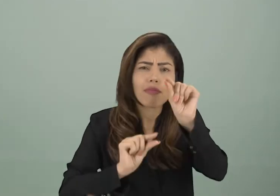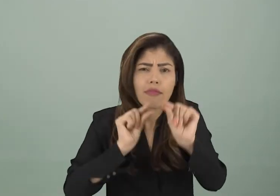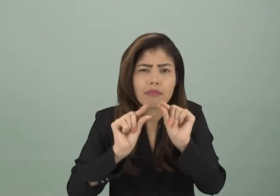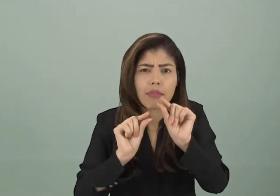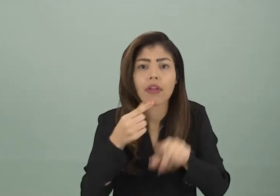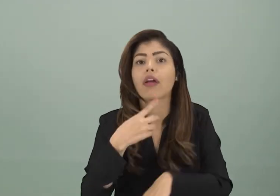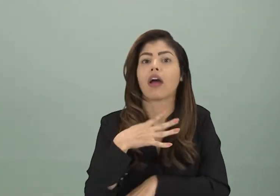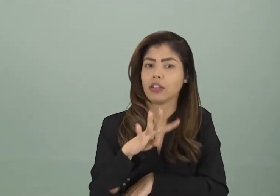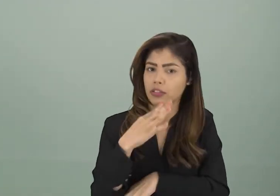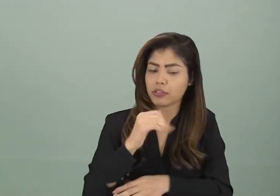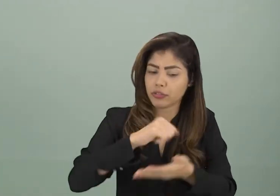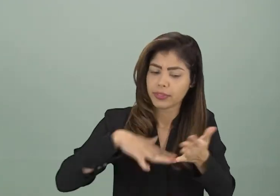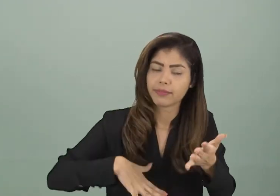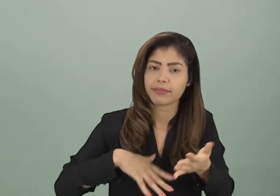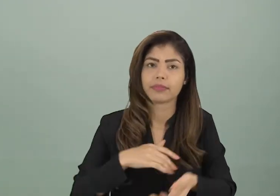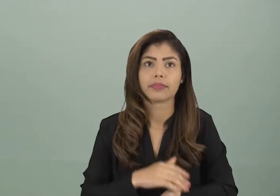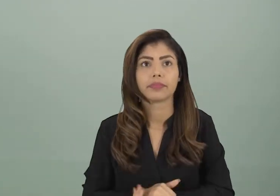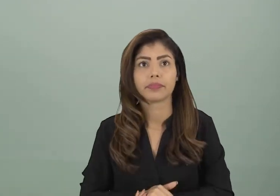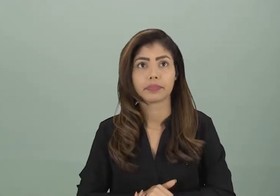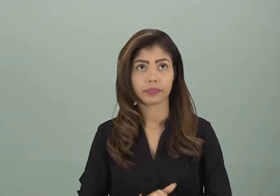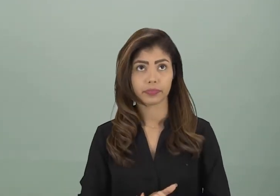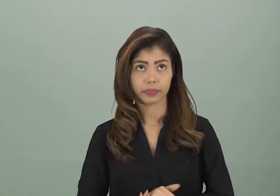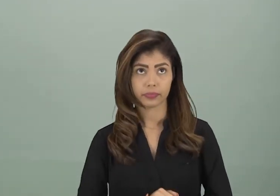conhecimentos com as atividades.